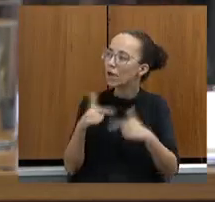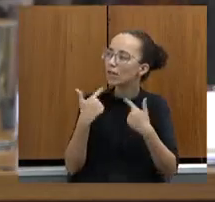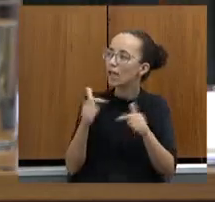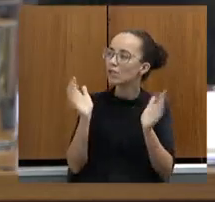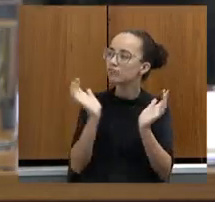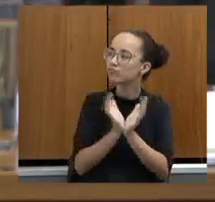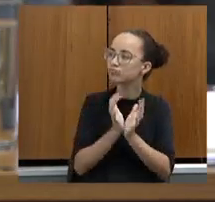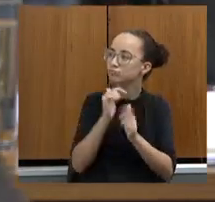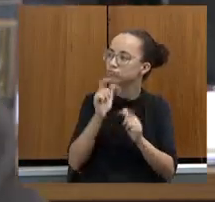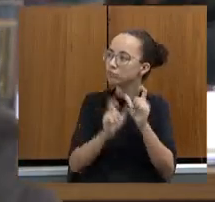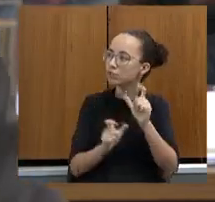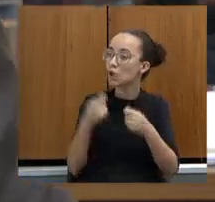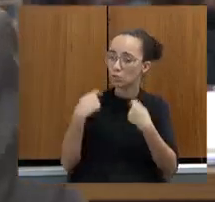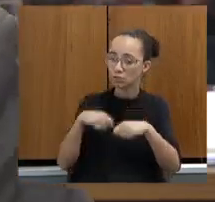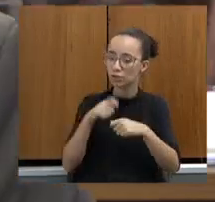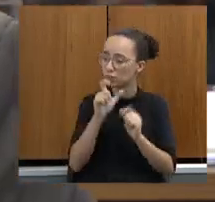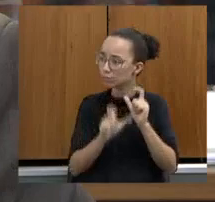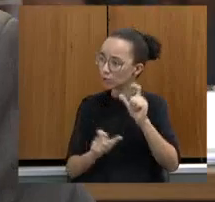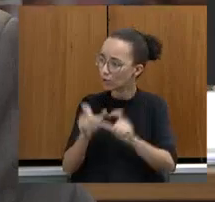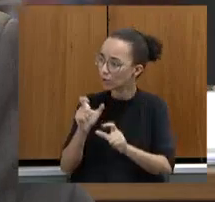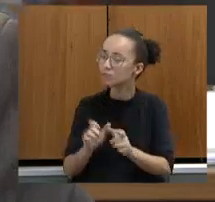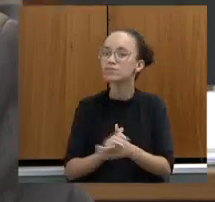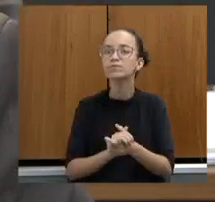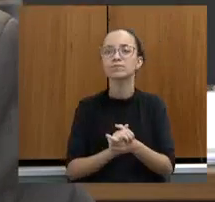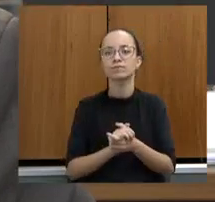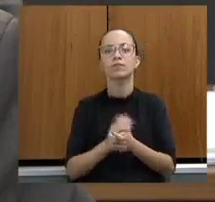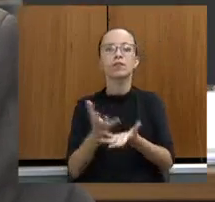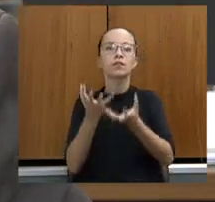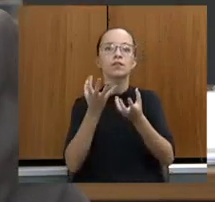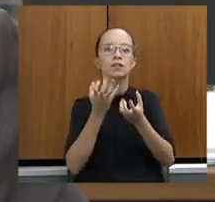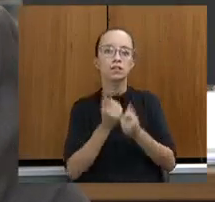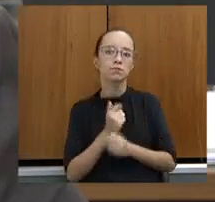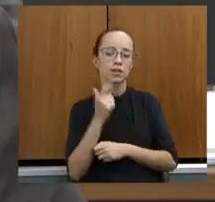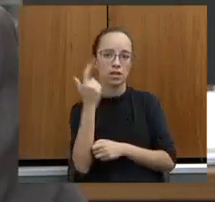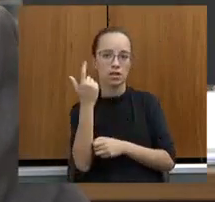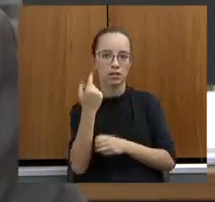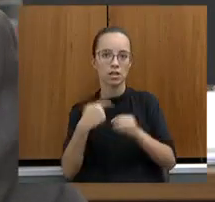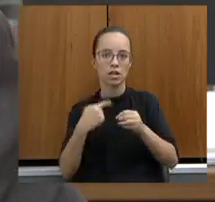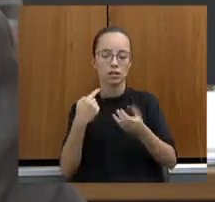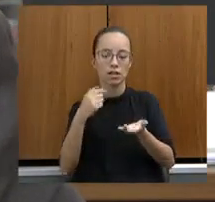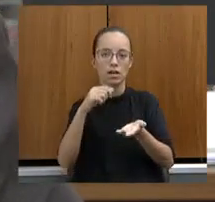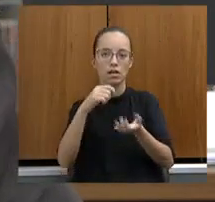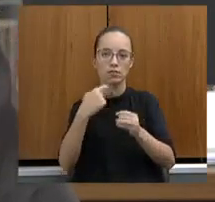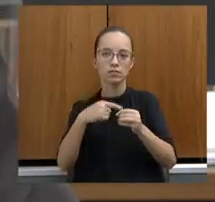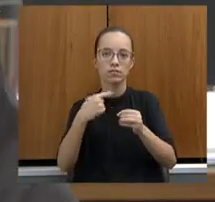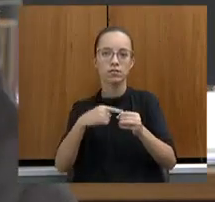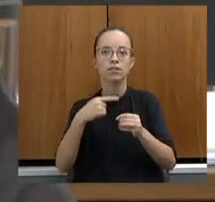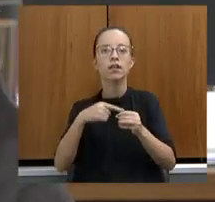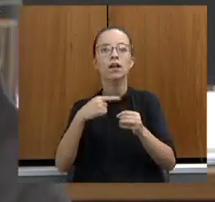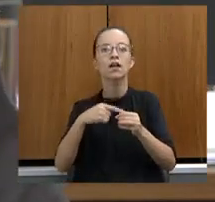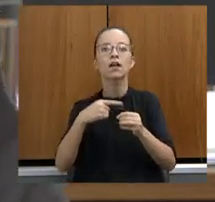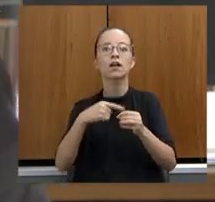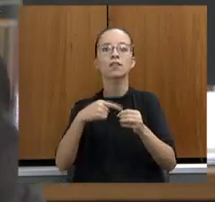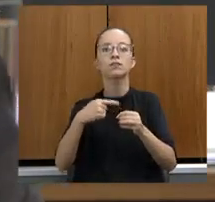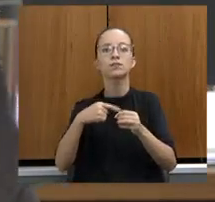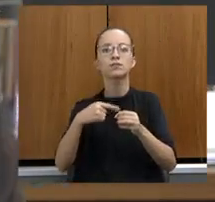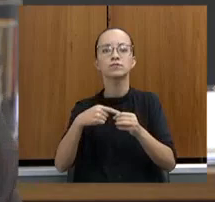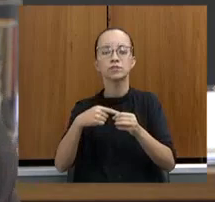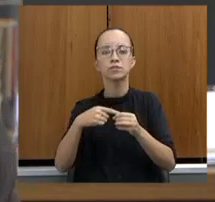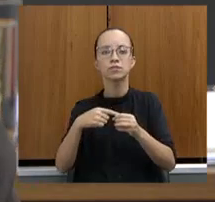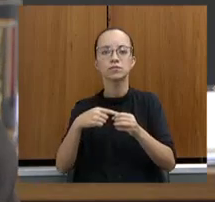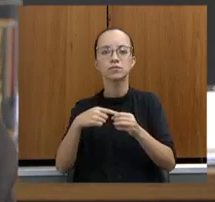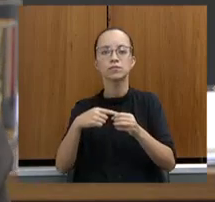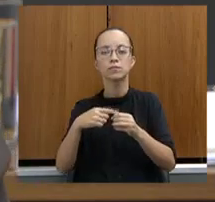e eu preciso de efetivo eu recebi secretária egoísta segunda-feira dois promotores lá de Visconde do Rio Branco Deputado